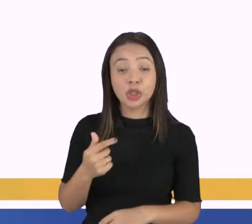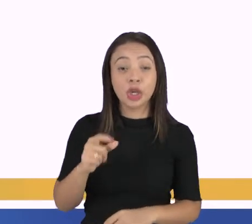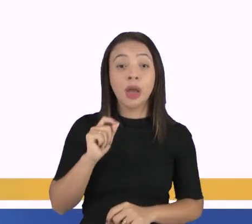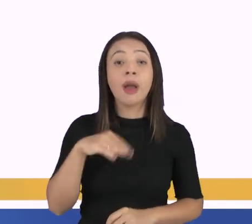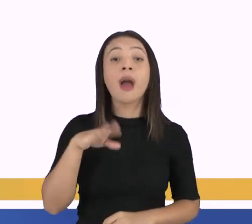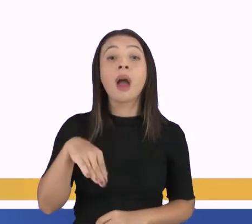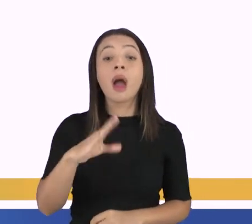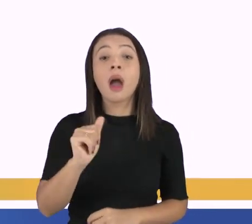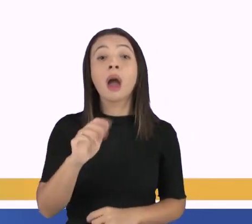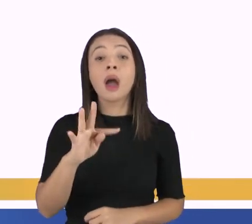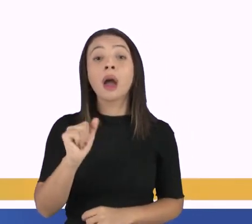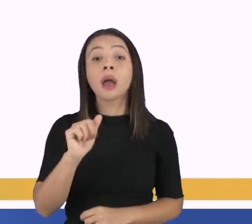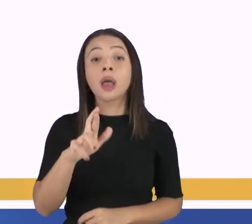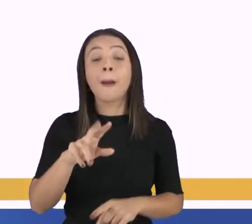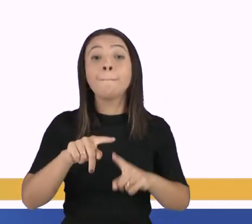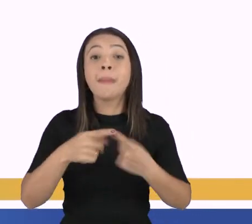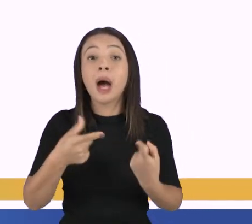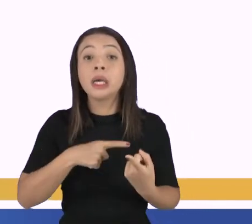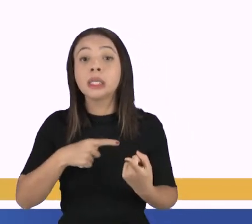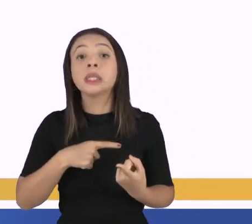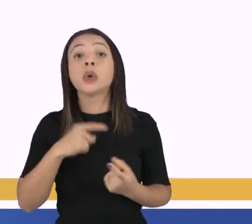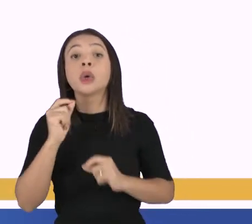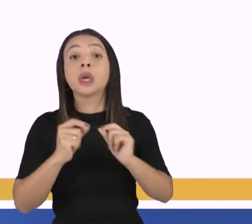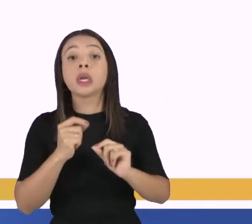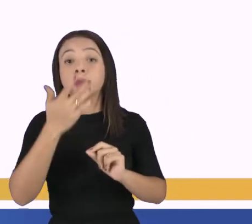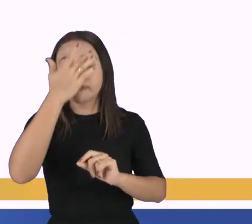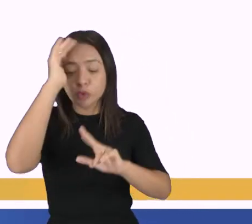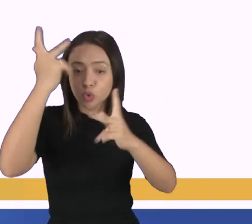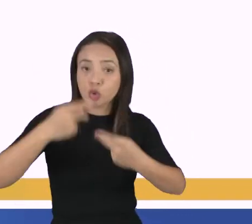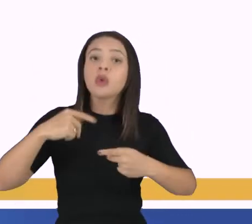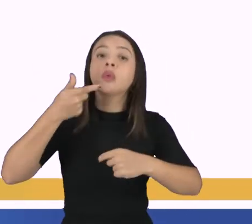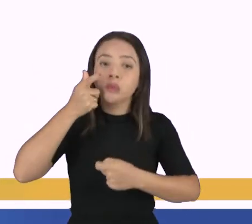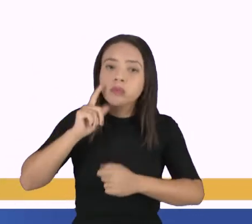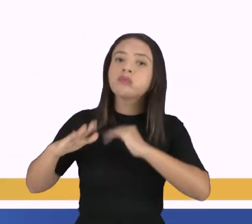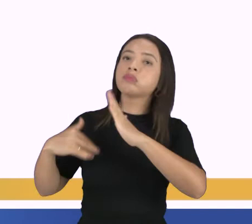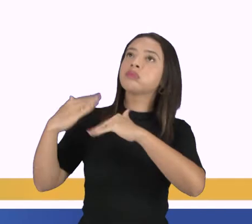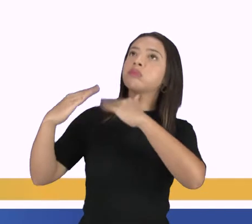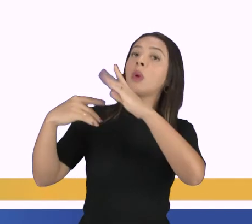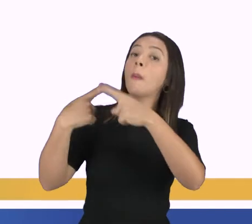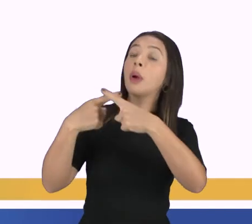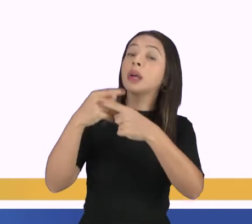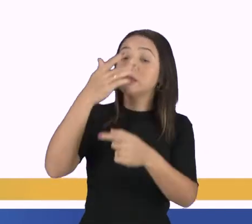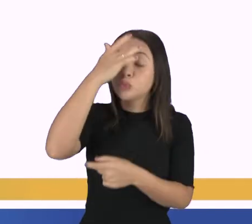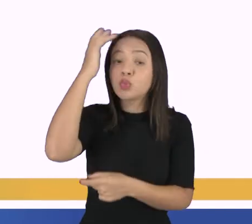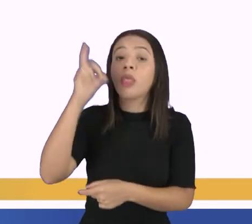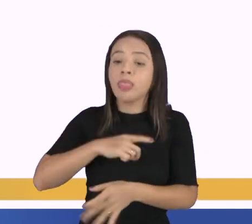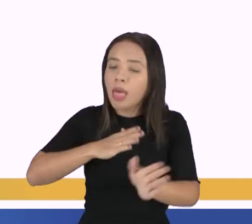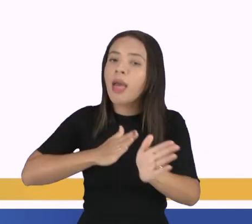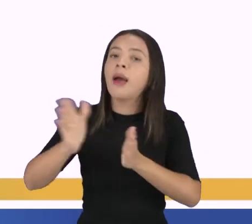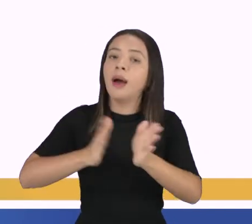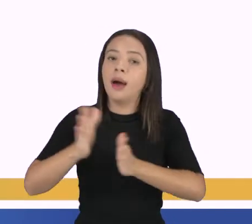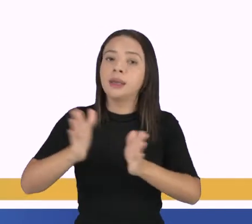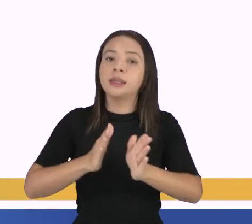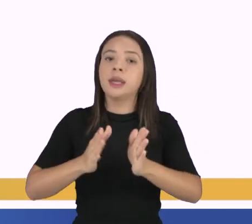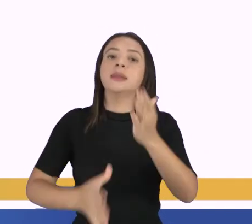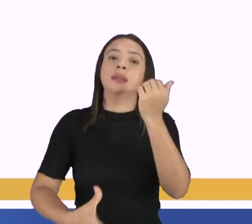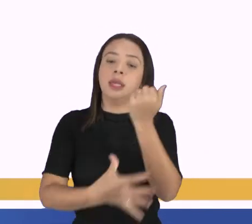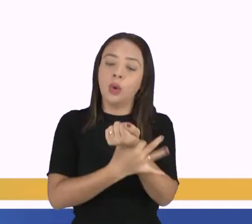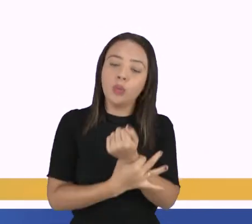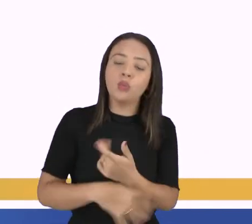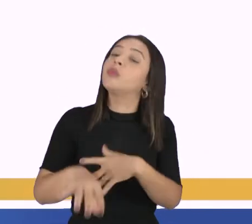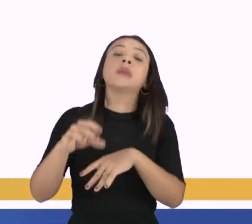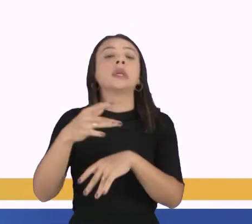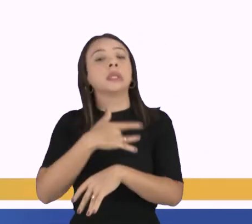humano desse país é elevado, pois as pessoas têm acesso a serviços necessários para a sua dignidade humana,